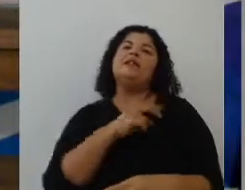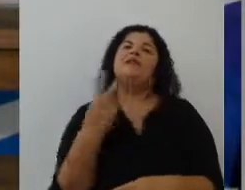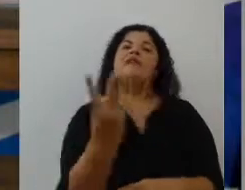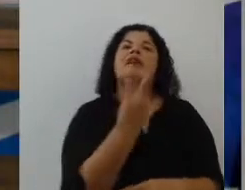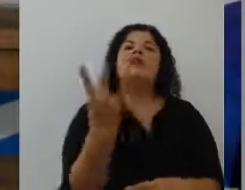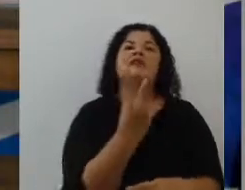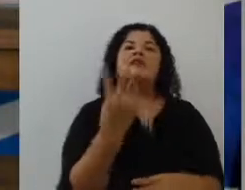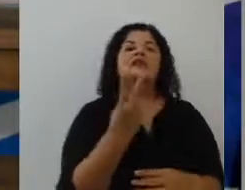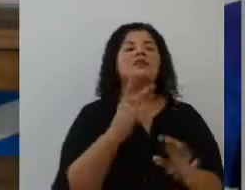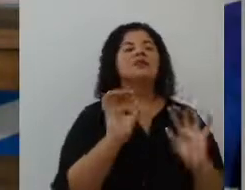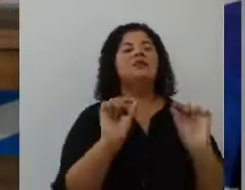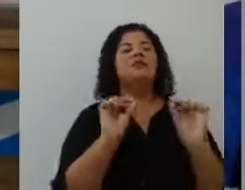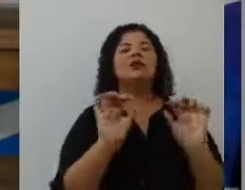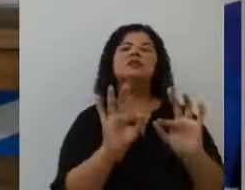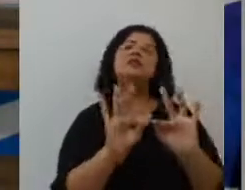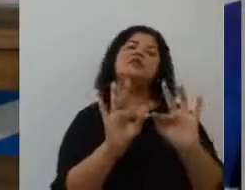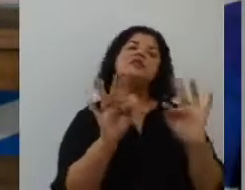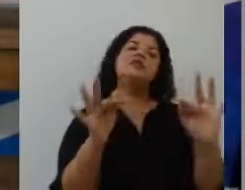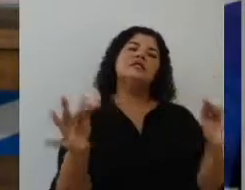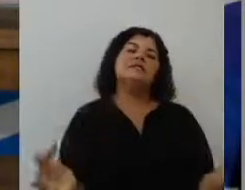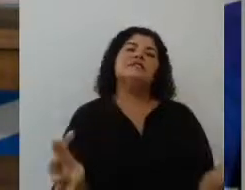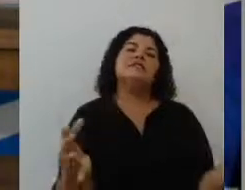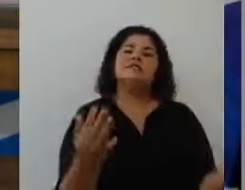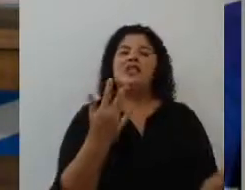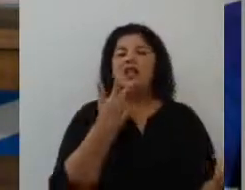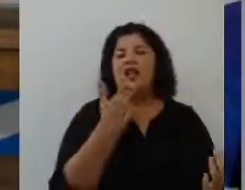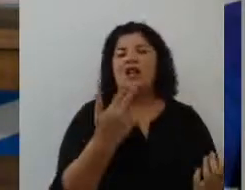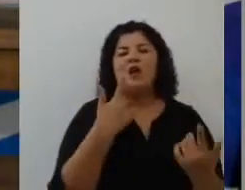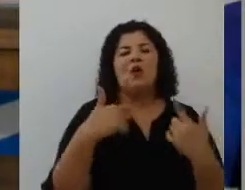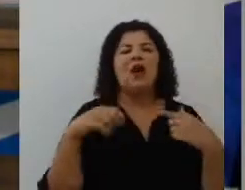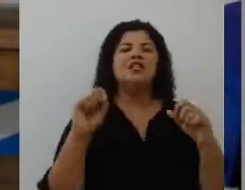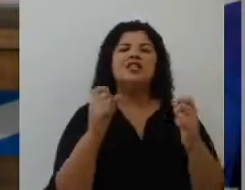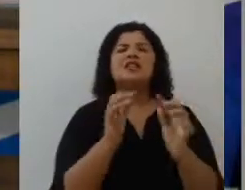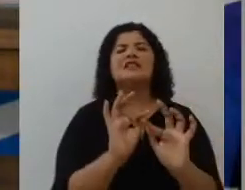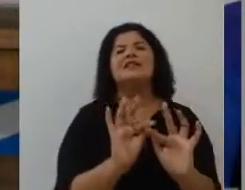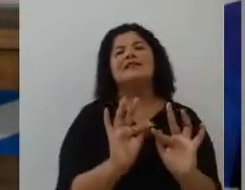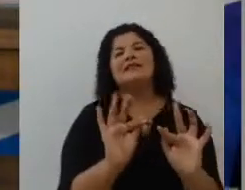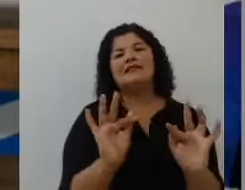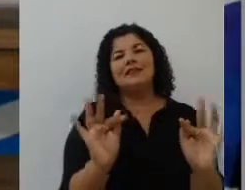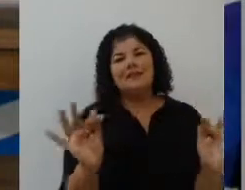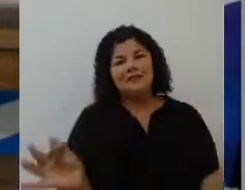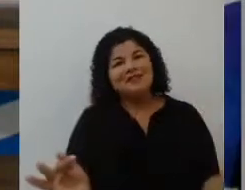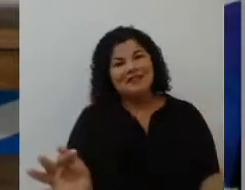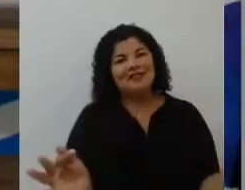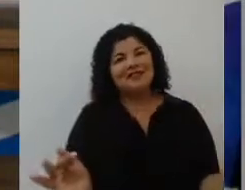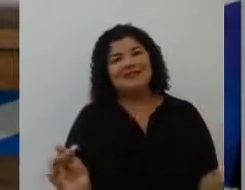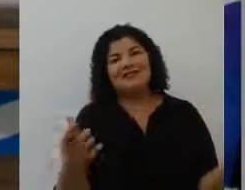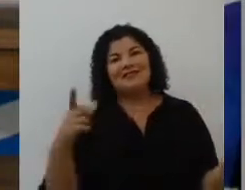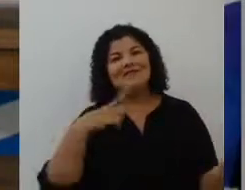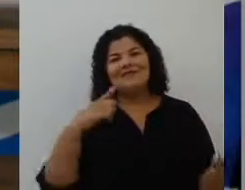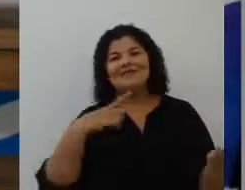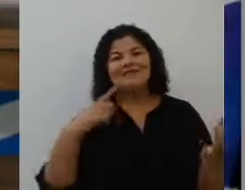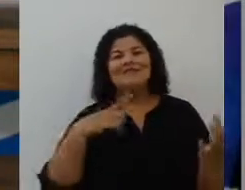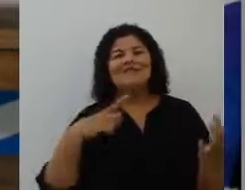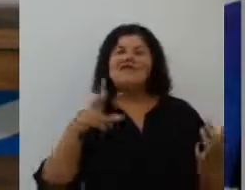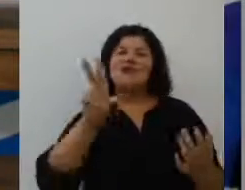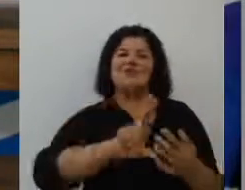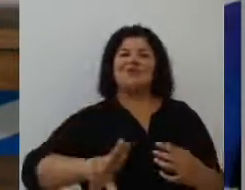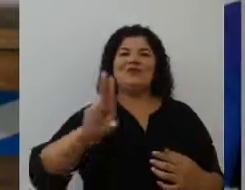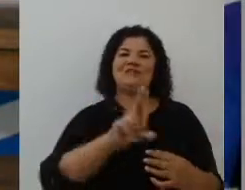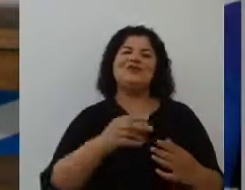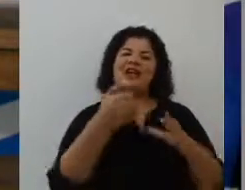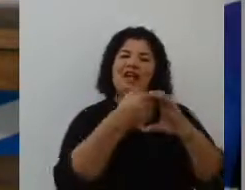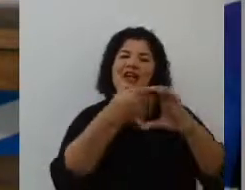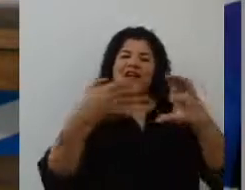a simplicidade da linguagem. A linguagem por si só, a linguagem simples. Isso é uma